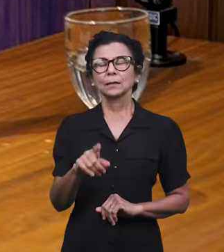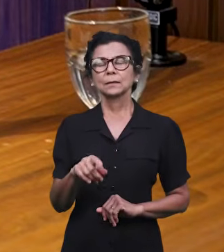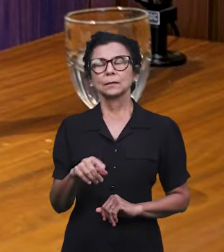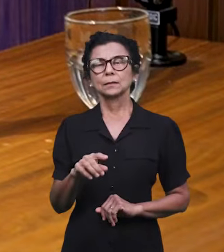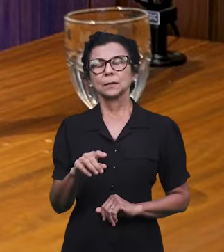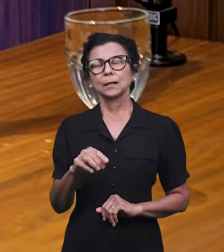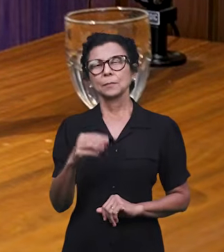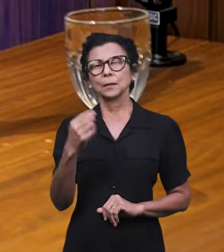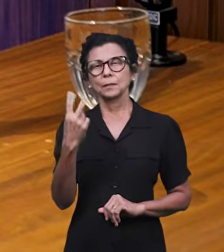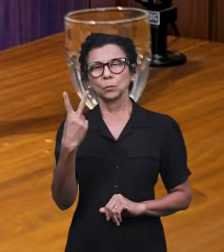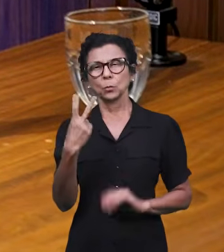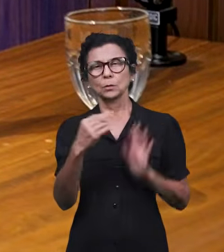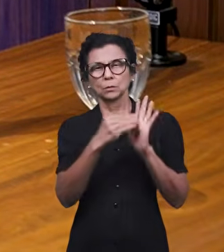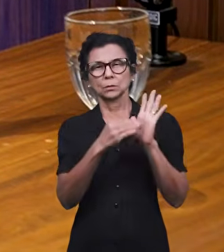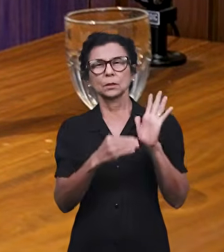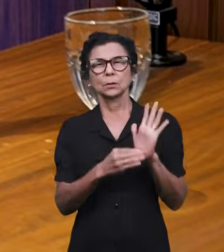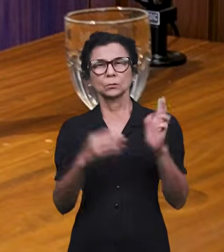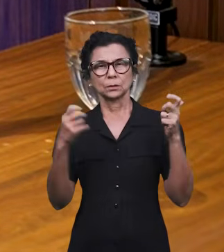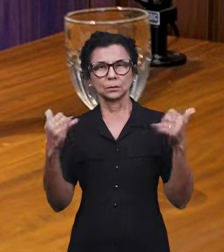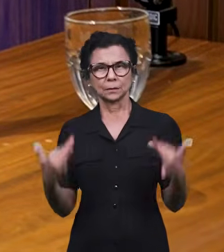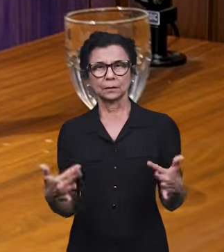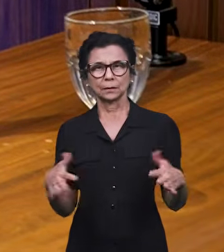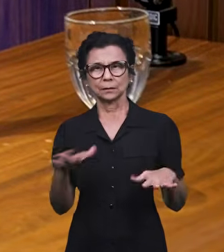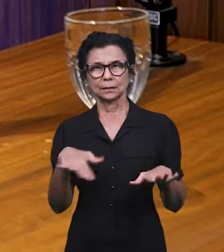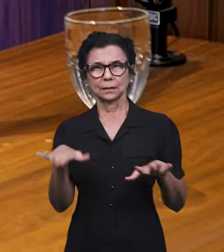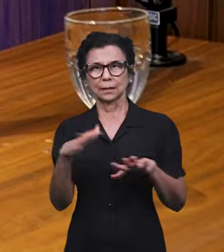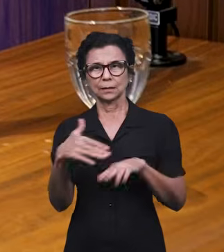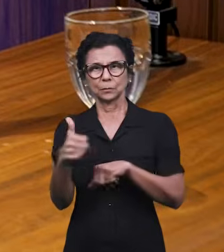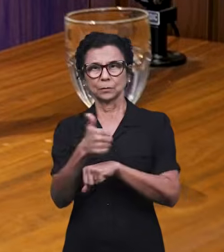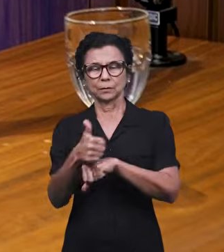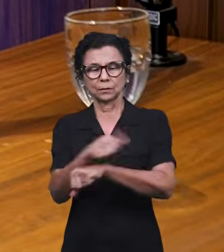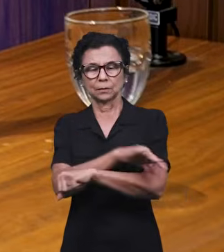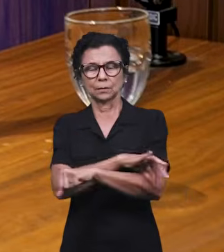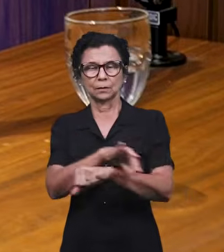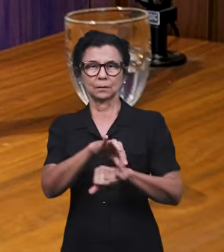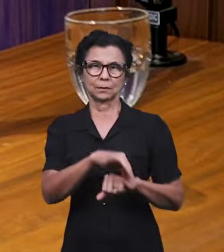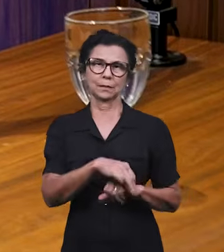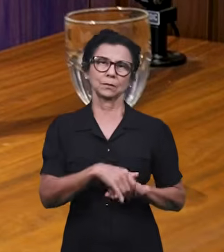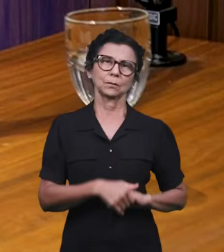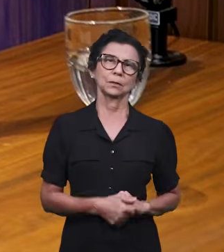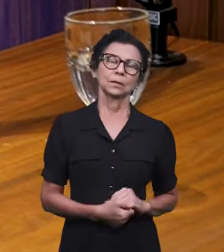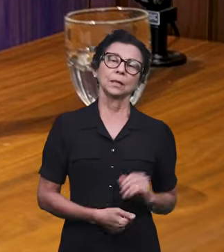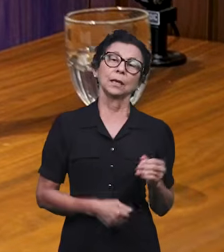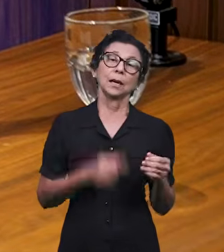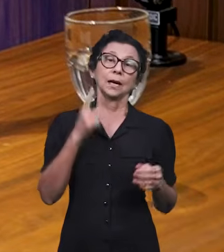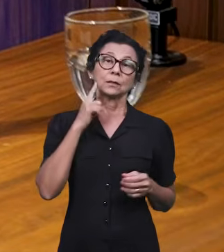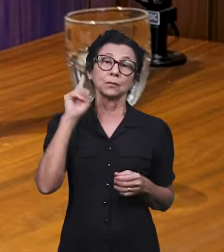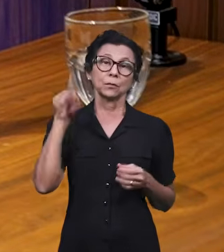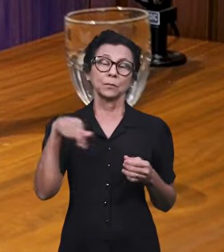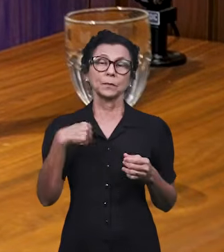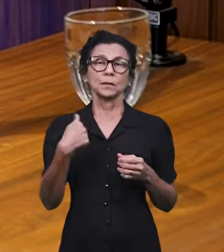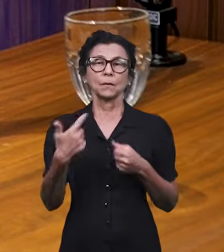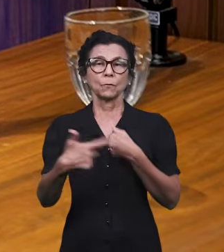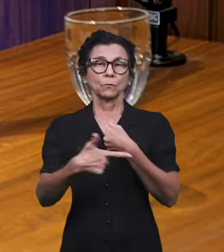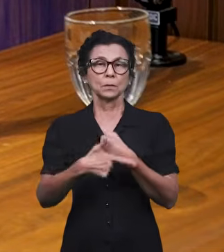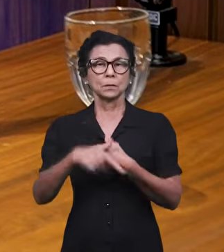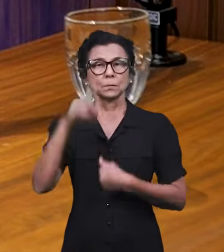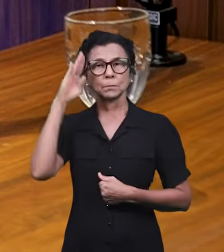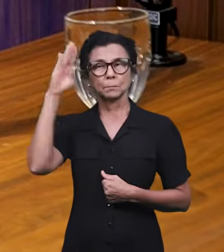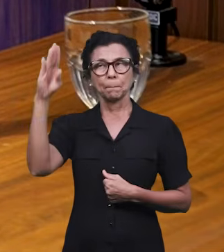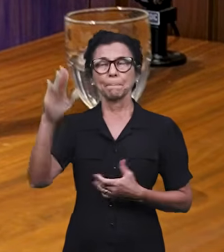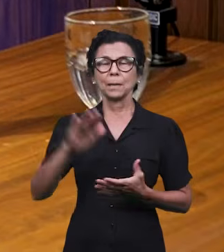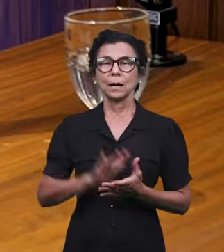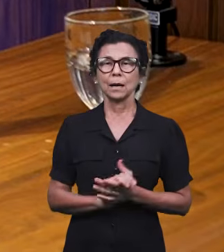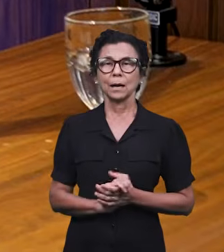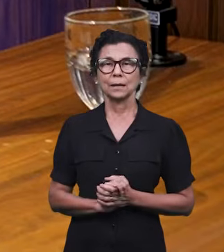sobre um pouquinho a profissão de arquiteto. Então nós temos aqui a parte que vai tratar as principais funções, as